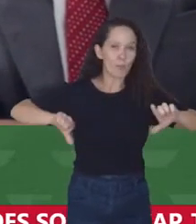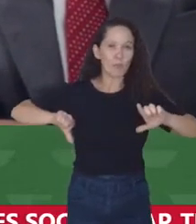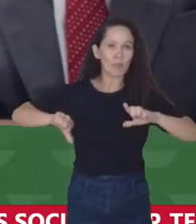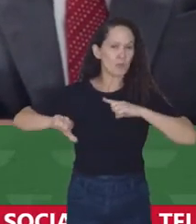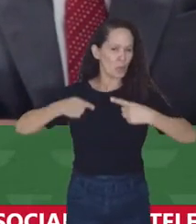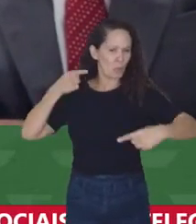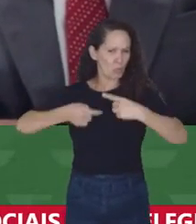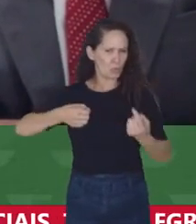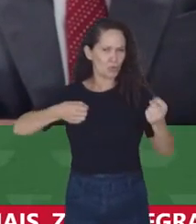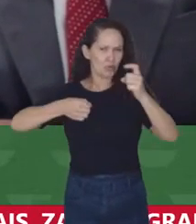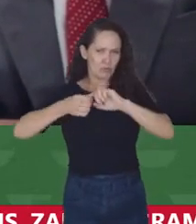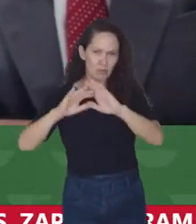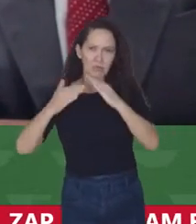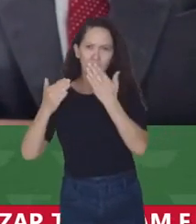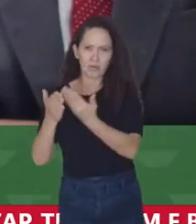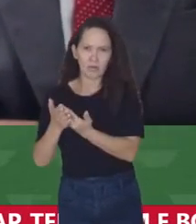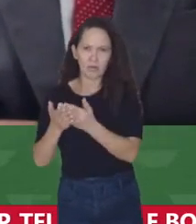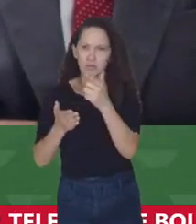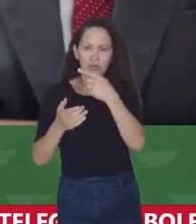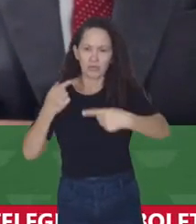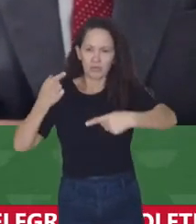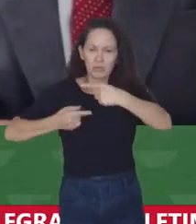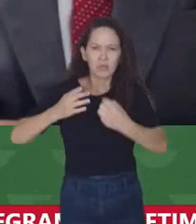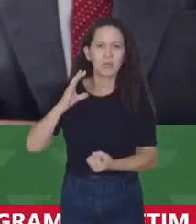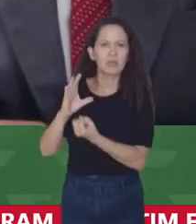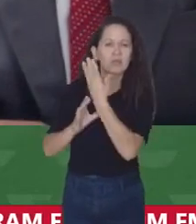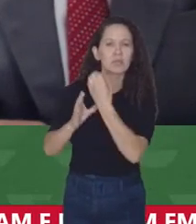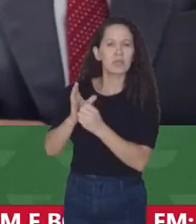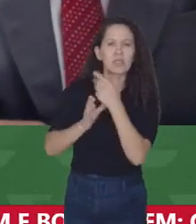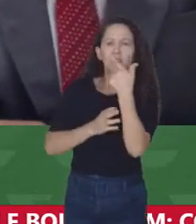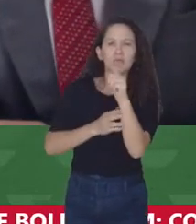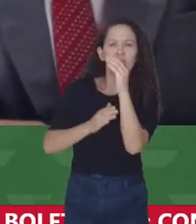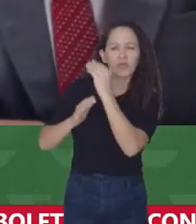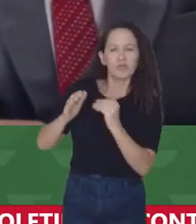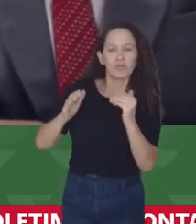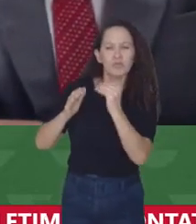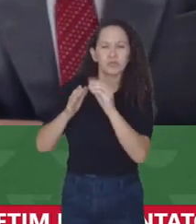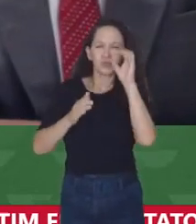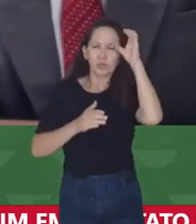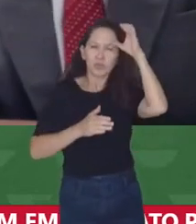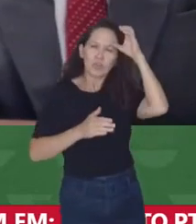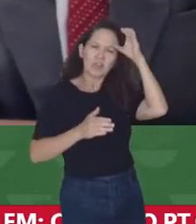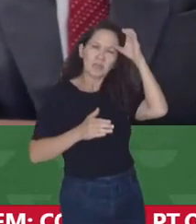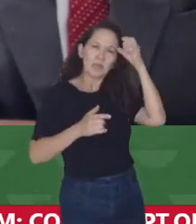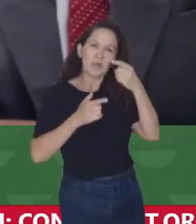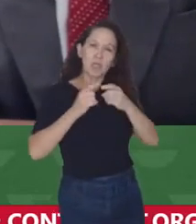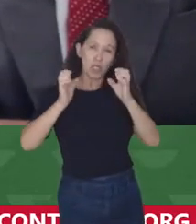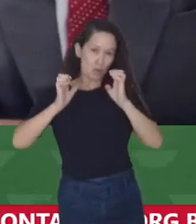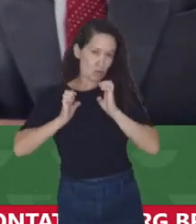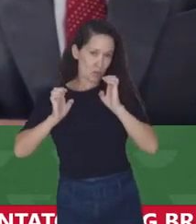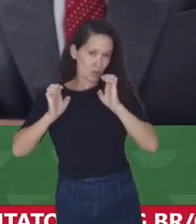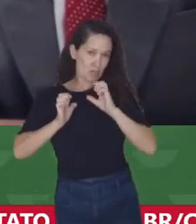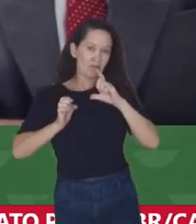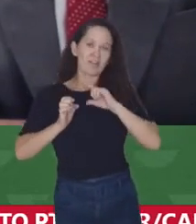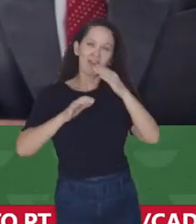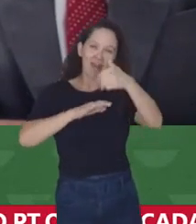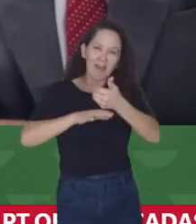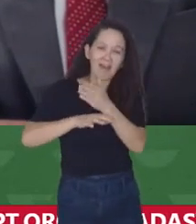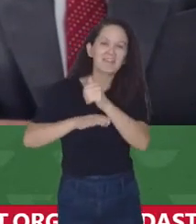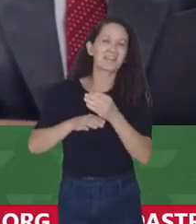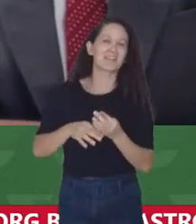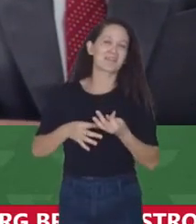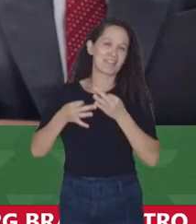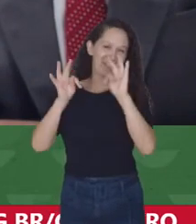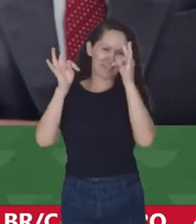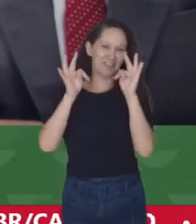de retomada das aulas, sem uma política de nivelamento de conhecimento, porque os ricos tiveram acesso à tecnologia.